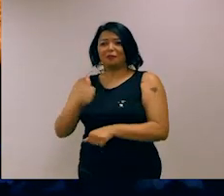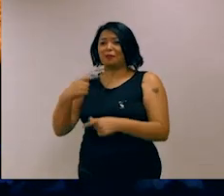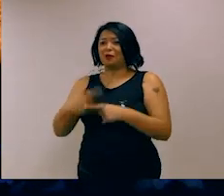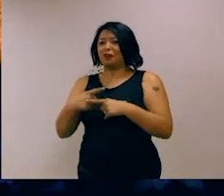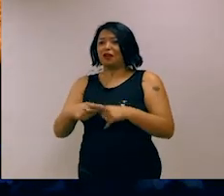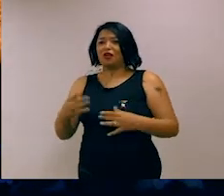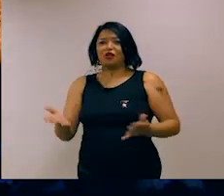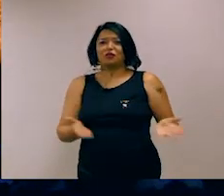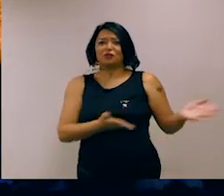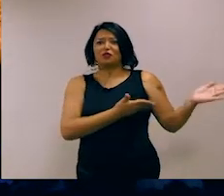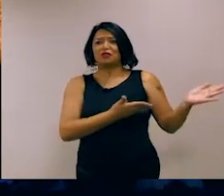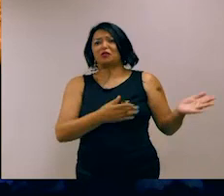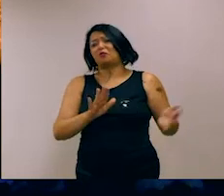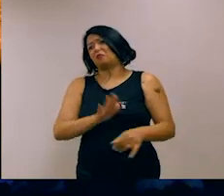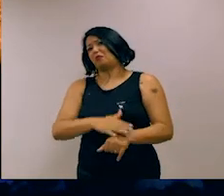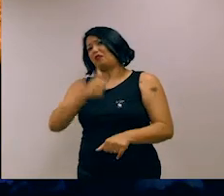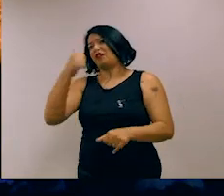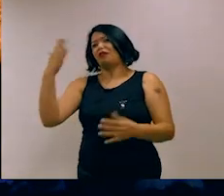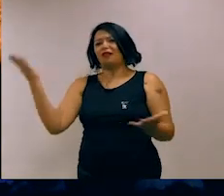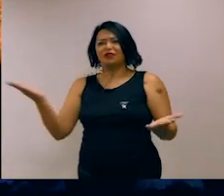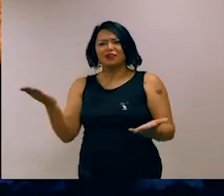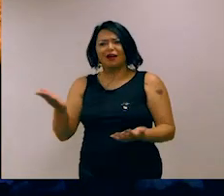aqui. Vamos começar.